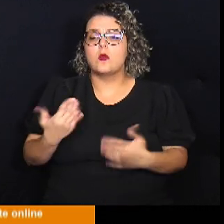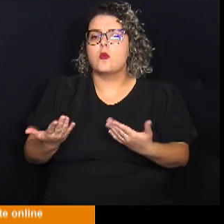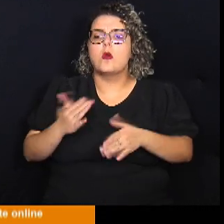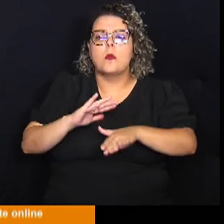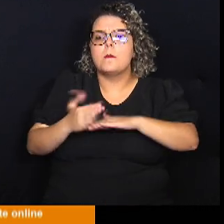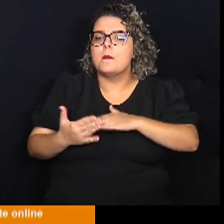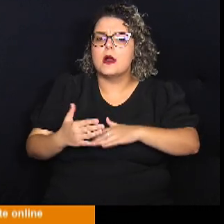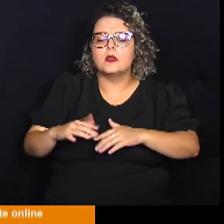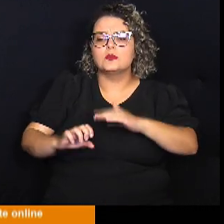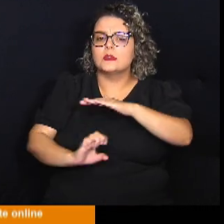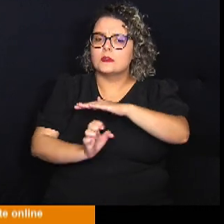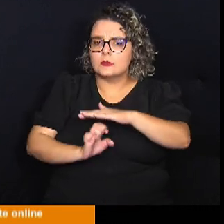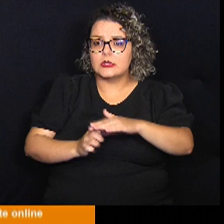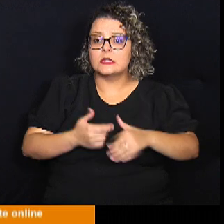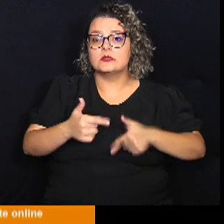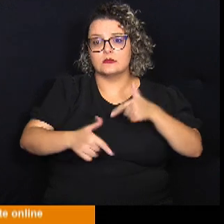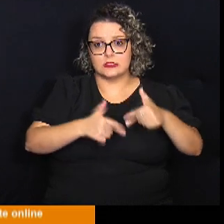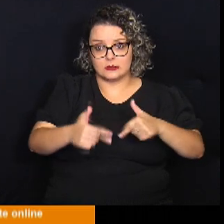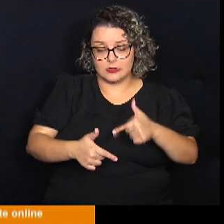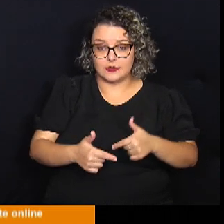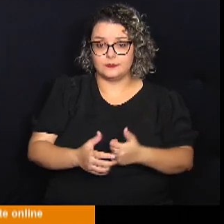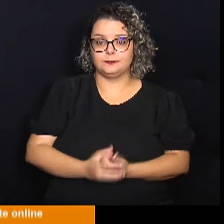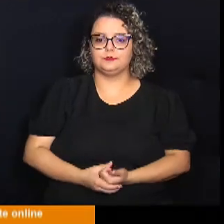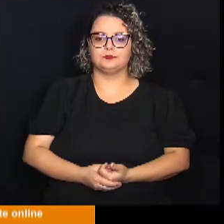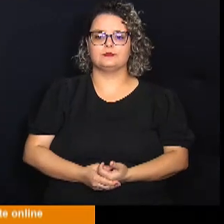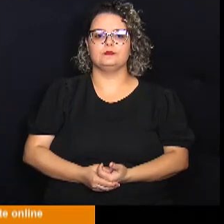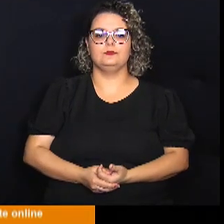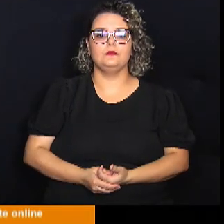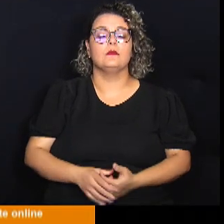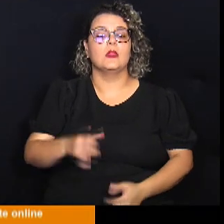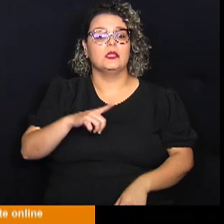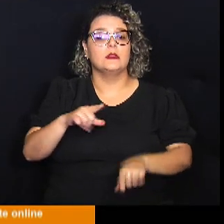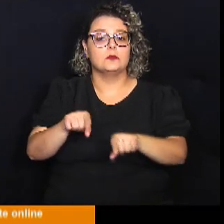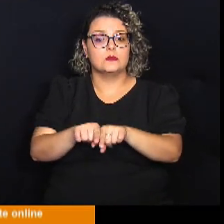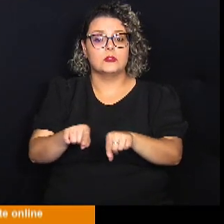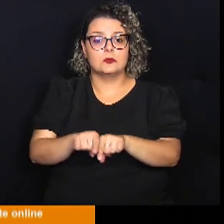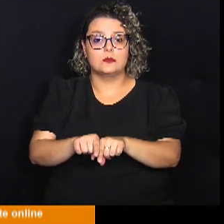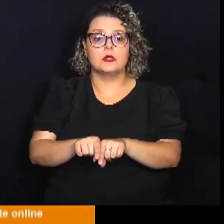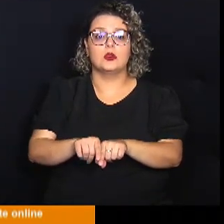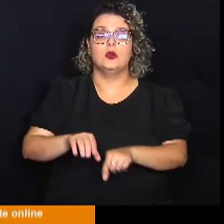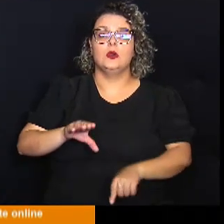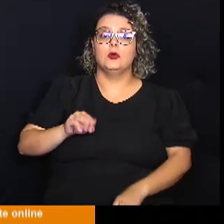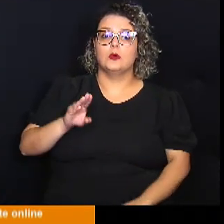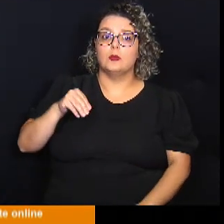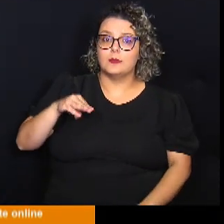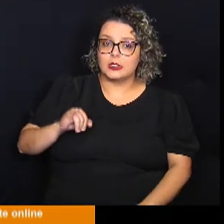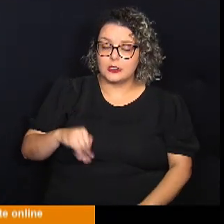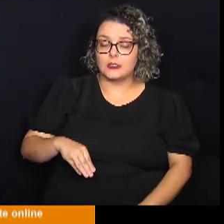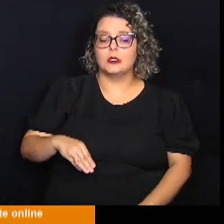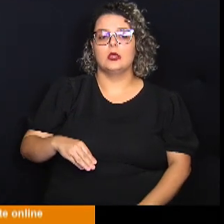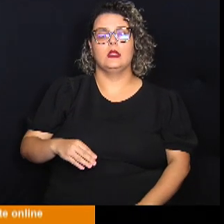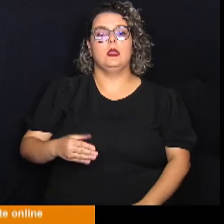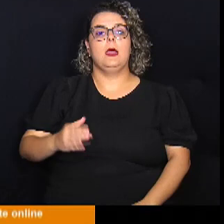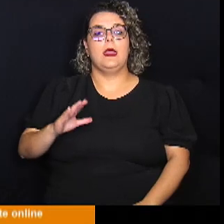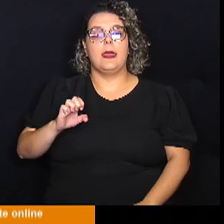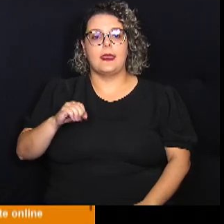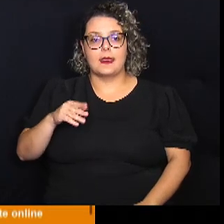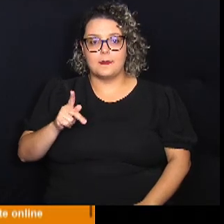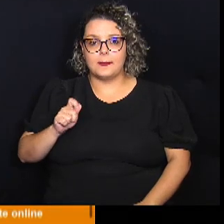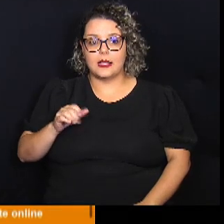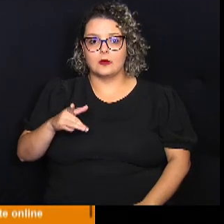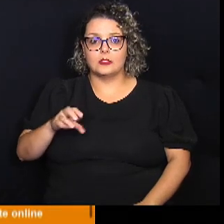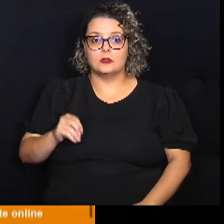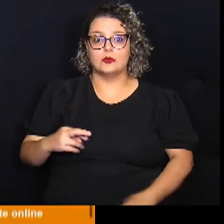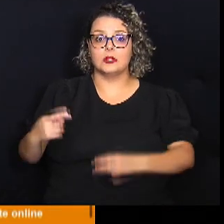você vai prestar esse serviço. Nós temos também, olha, cumim, empacotador, entrevistador de